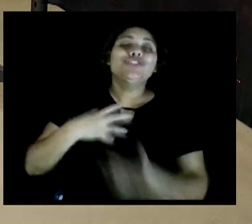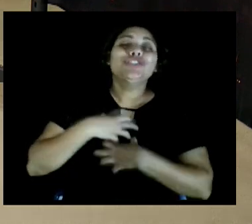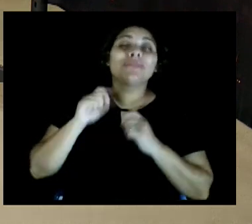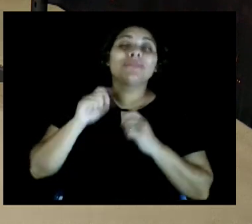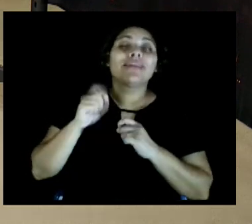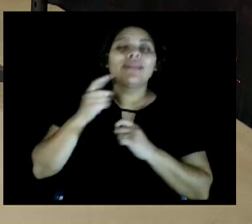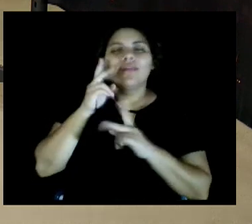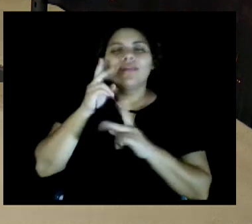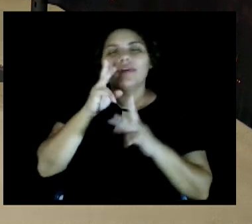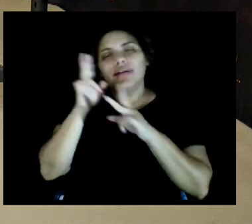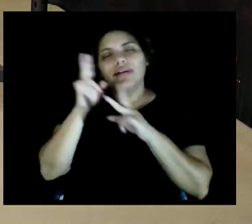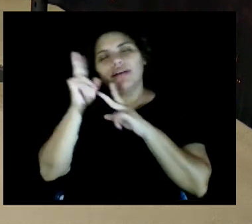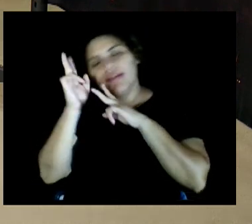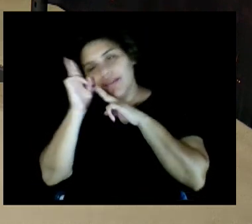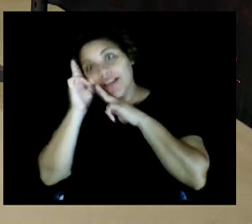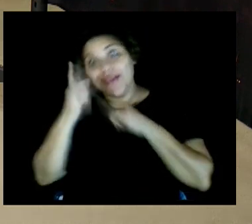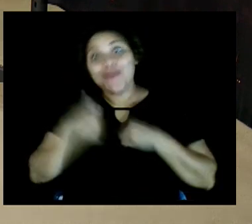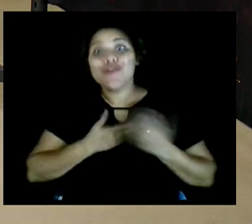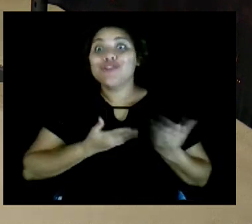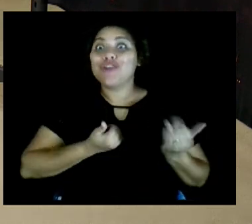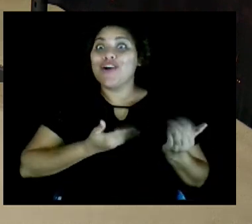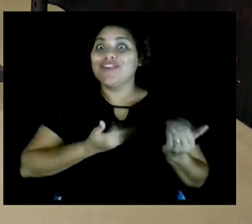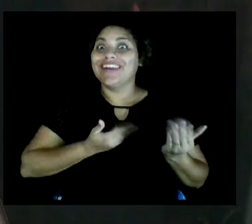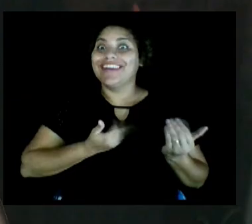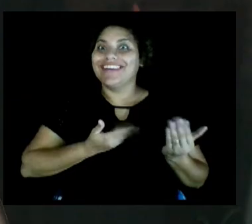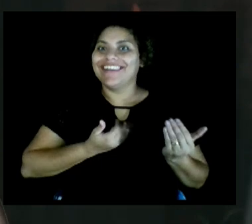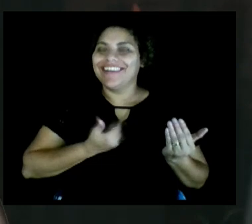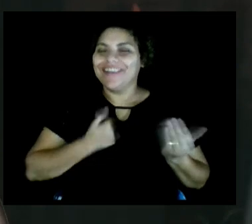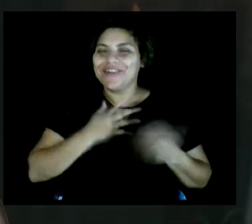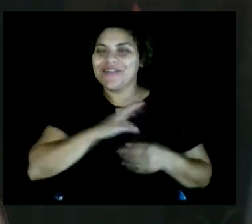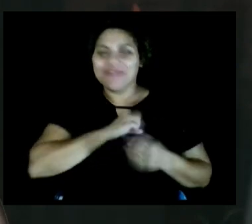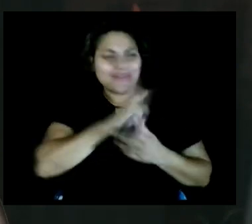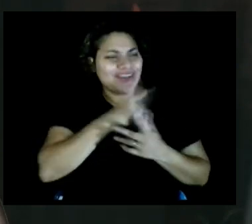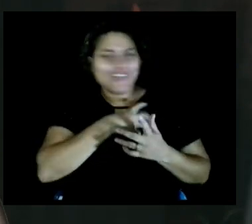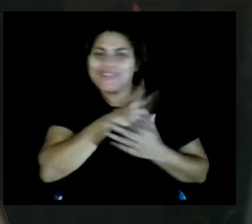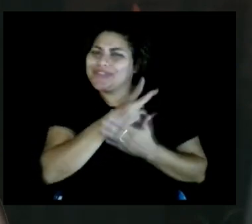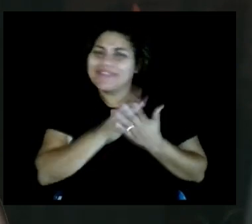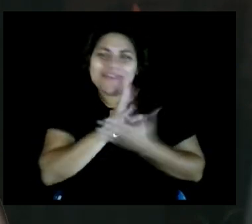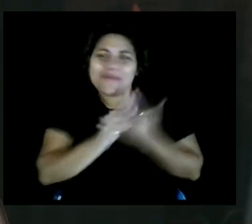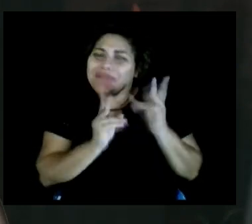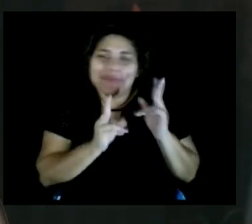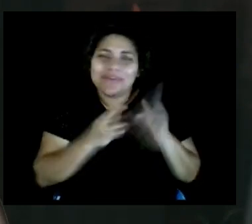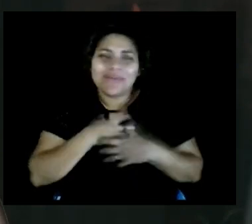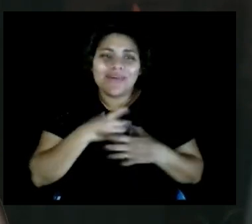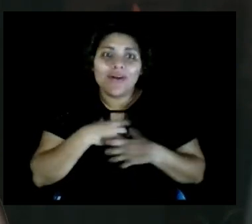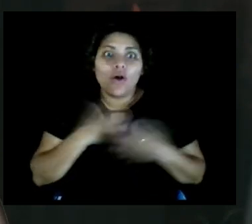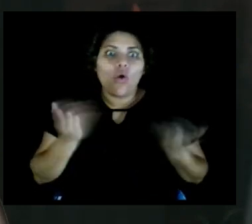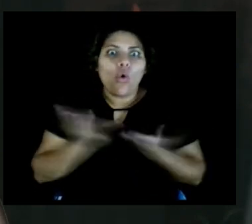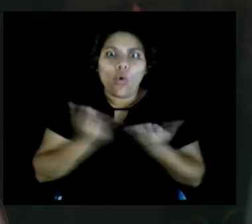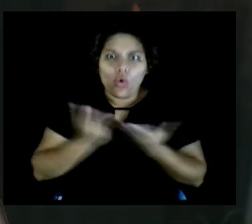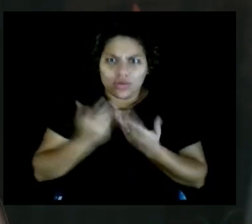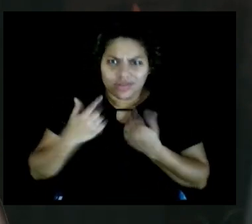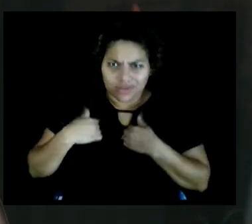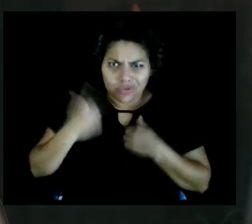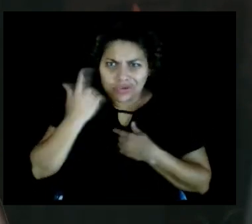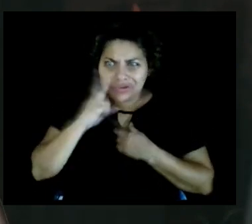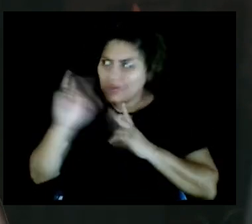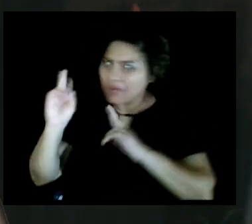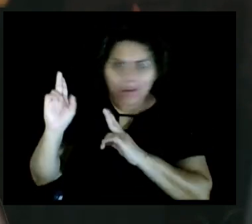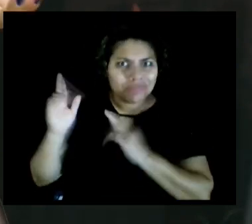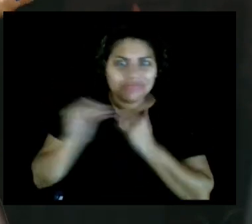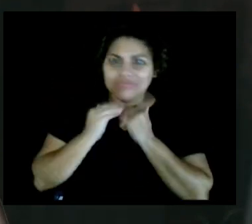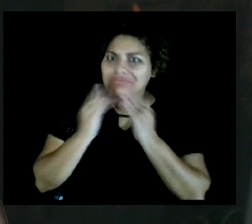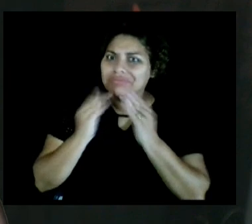época de adolescência. Hoje já não consigo mais, tá tudo muito automático, tudo ligado no 220, isso faz uma falta muito grande. E aqui tá